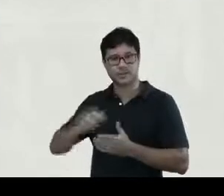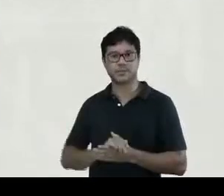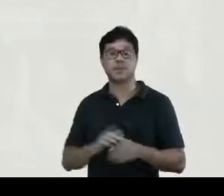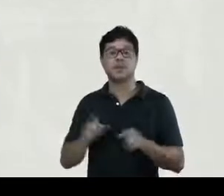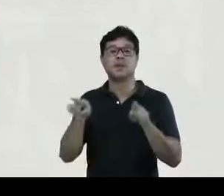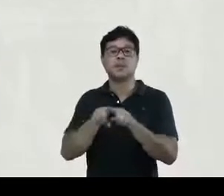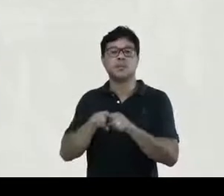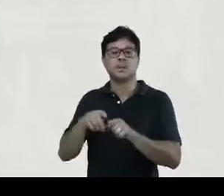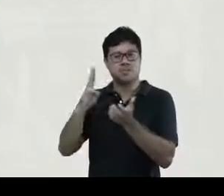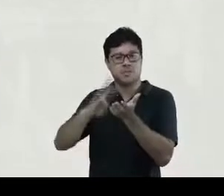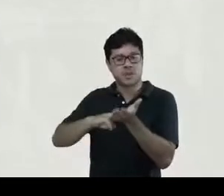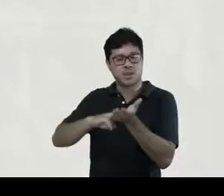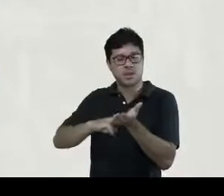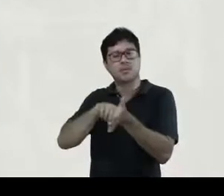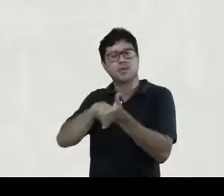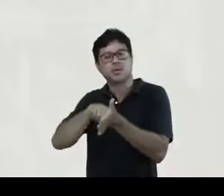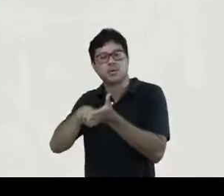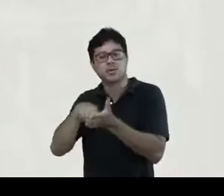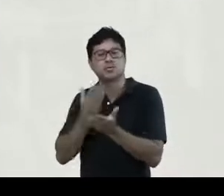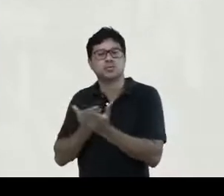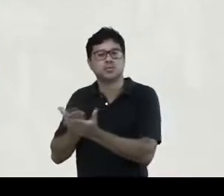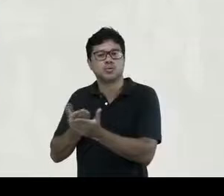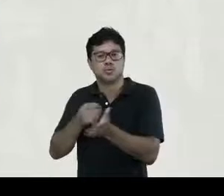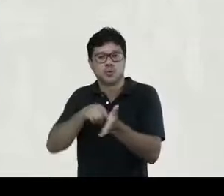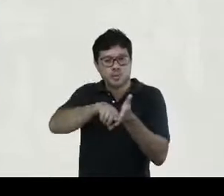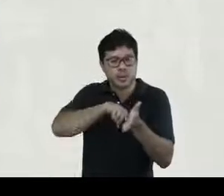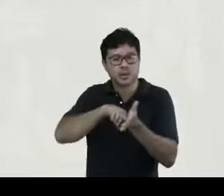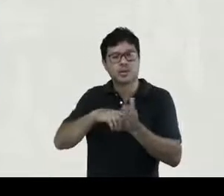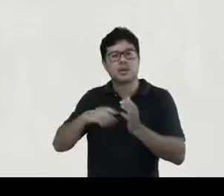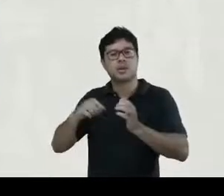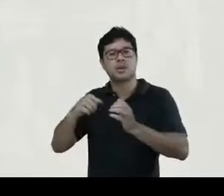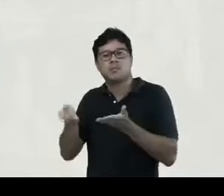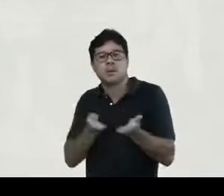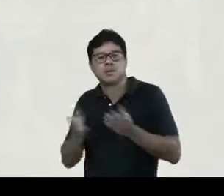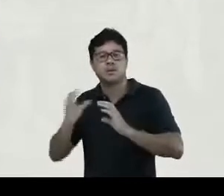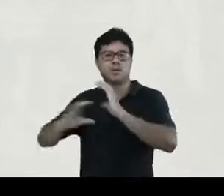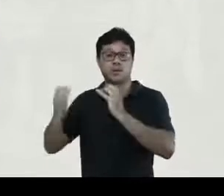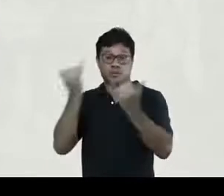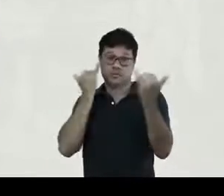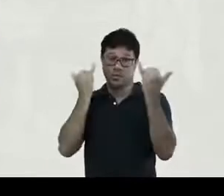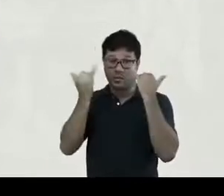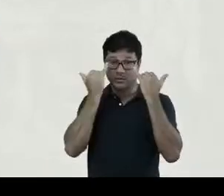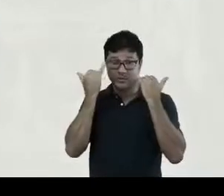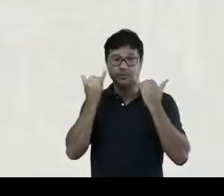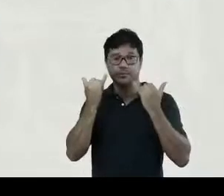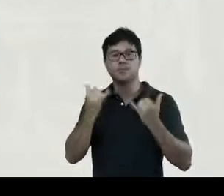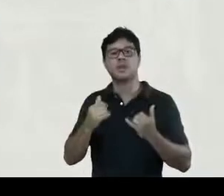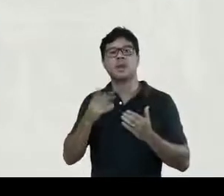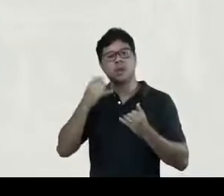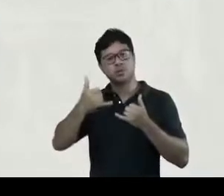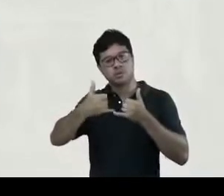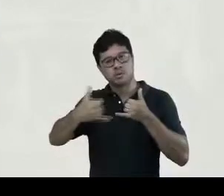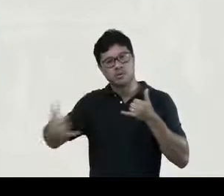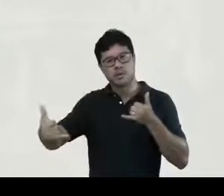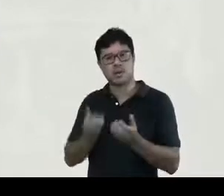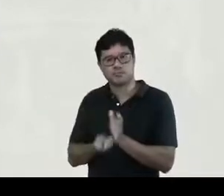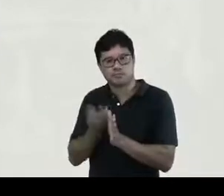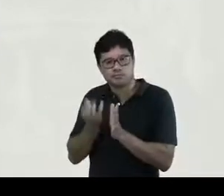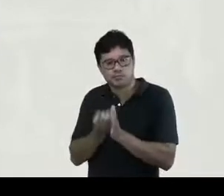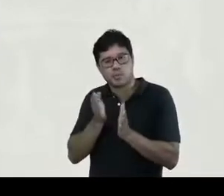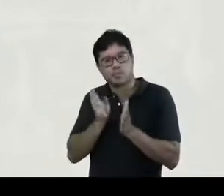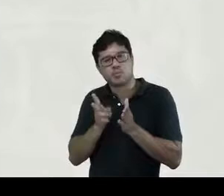também membro pesquisador do Grupo de Estudos e Pesquisa em Mediação e Comunicação da Informação, na linha de pesquisa em